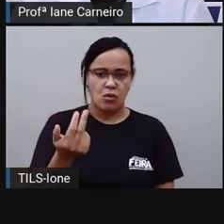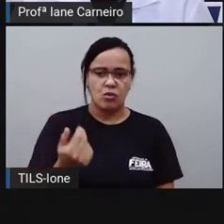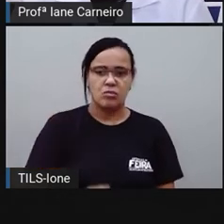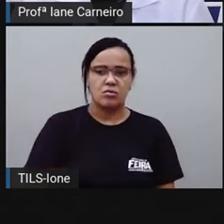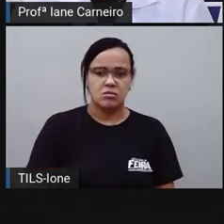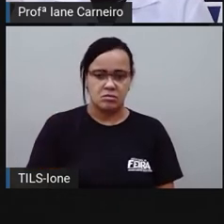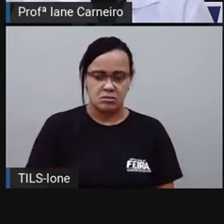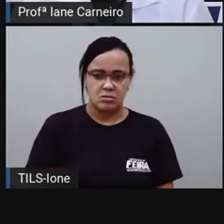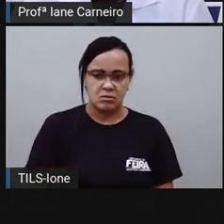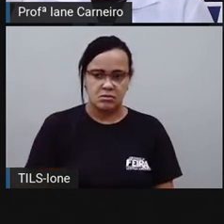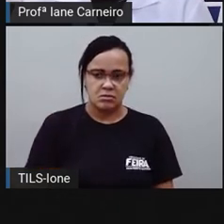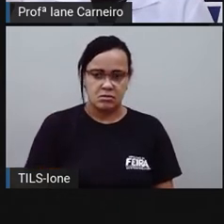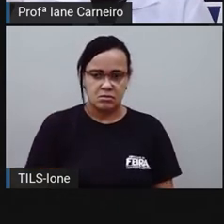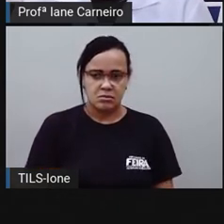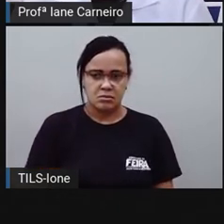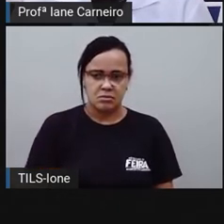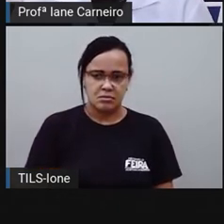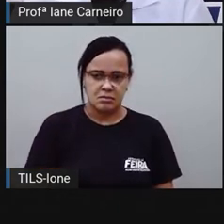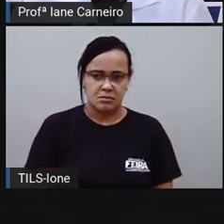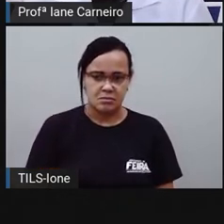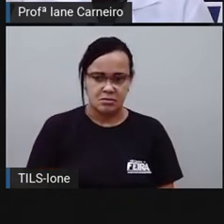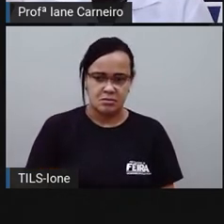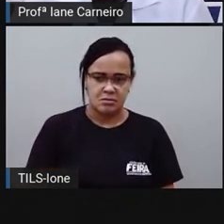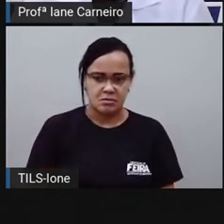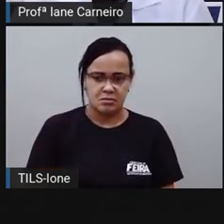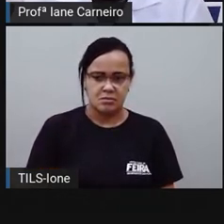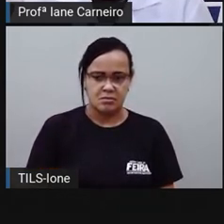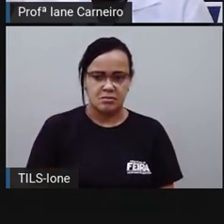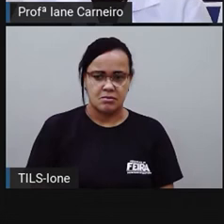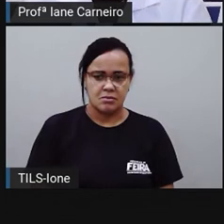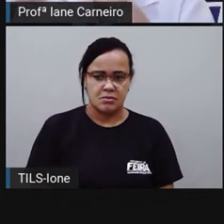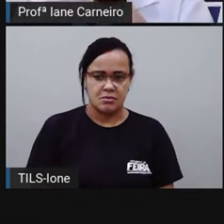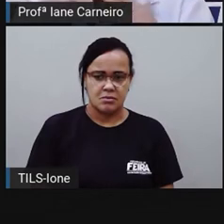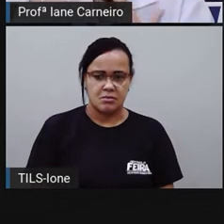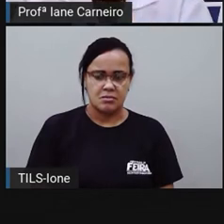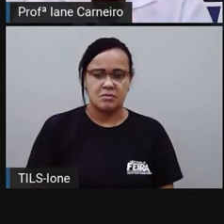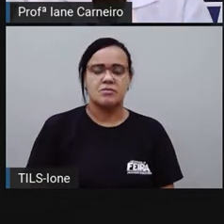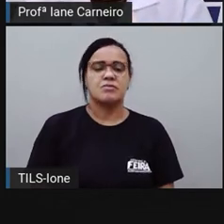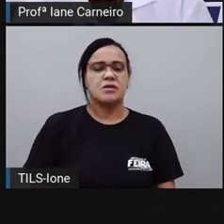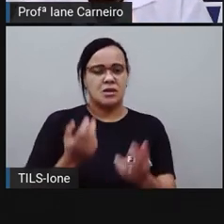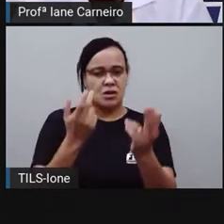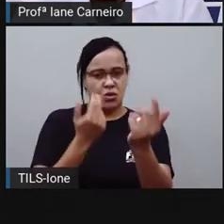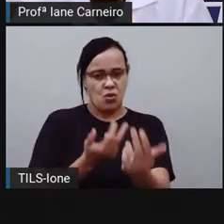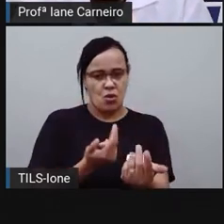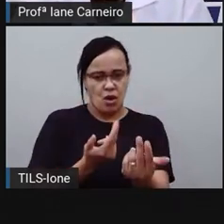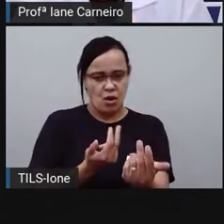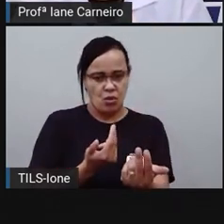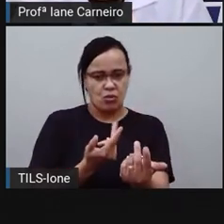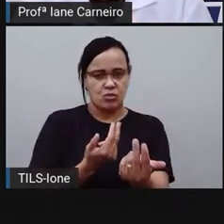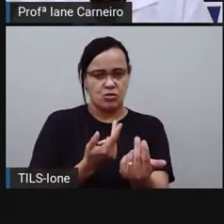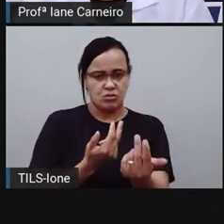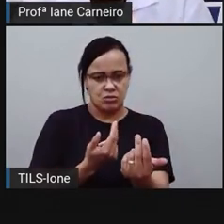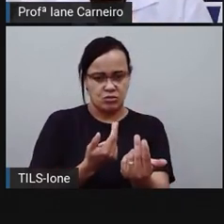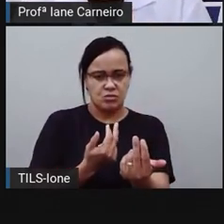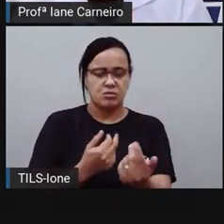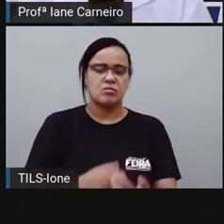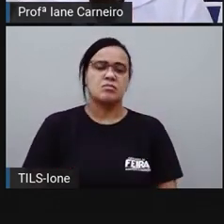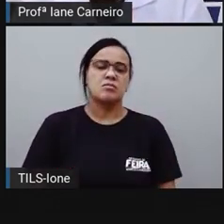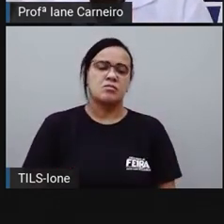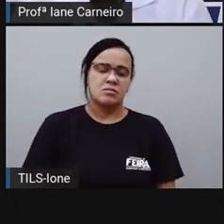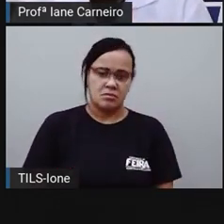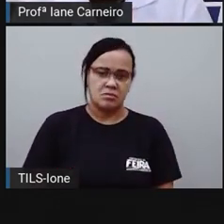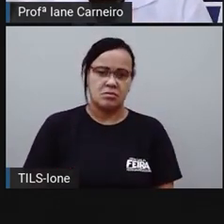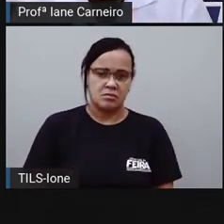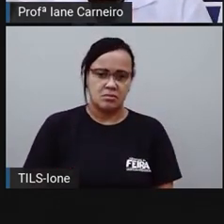face aqui, ó, esse ladinho do retângulo, com esse ladinho do retângulo, ele também tem, é igual, né? Então,